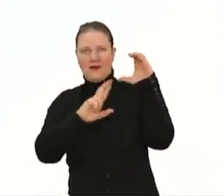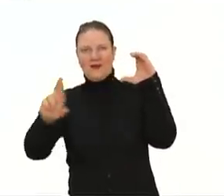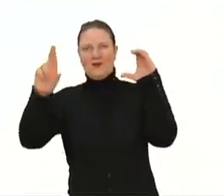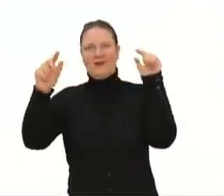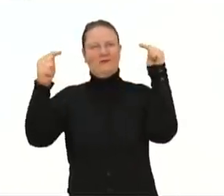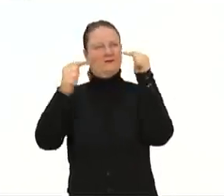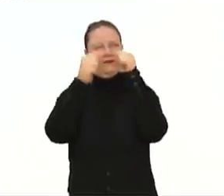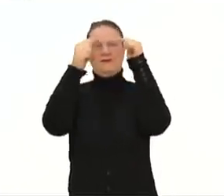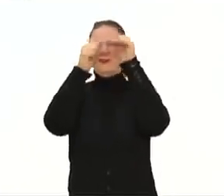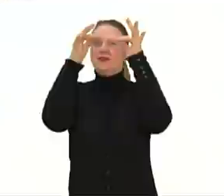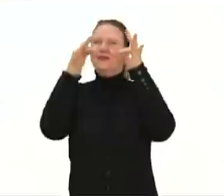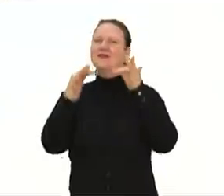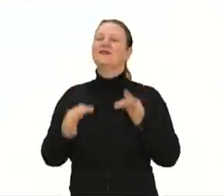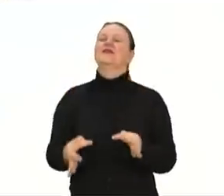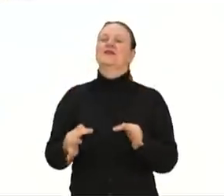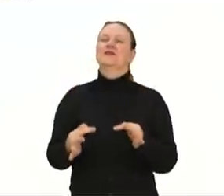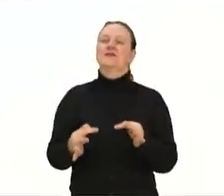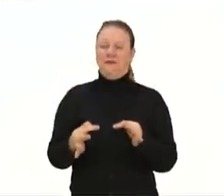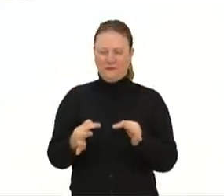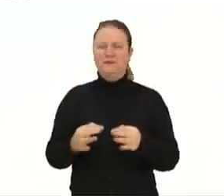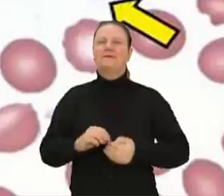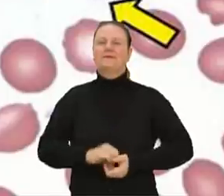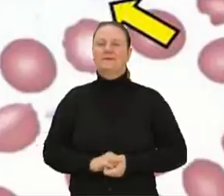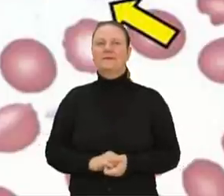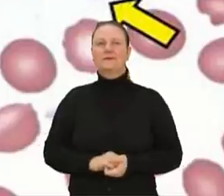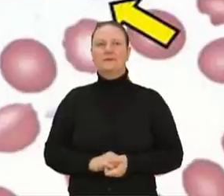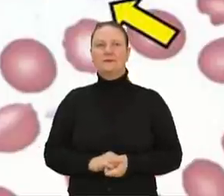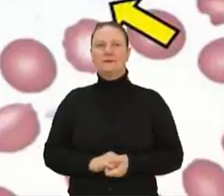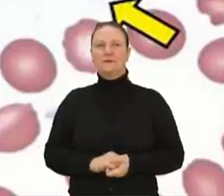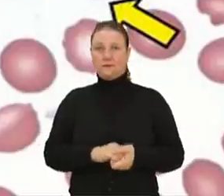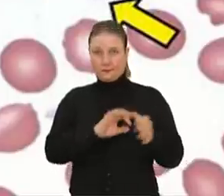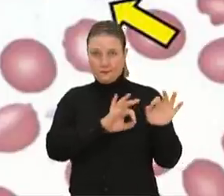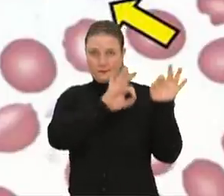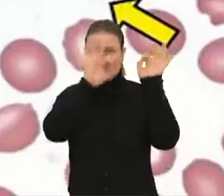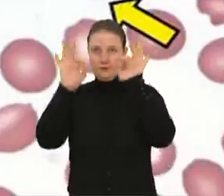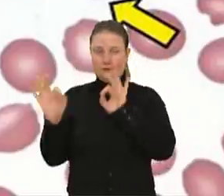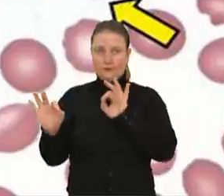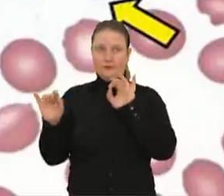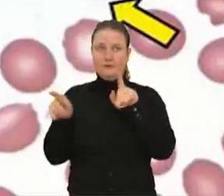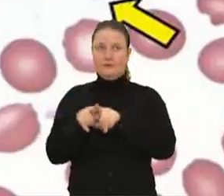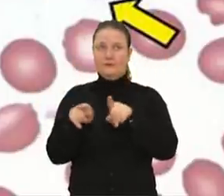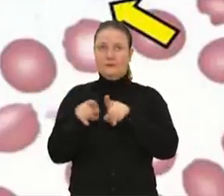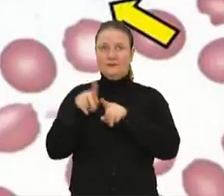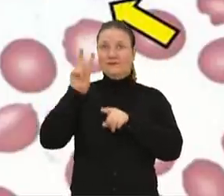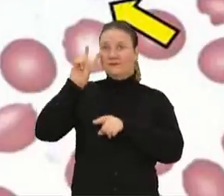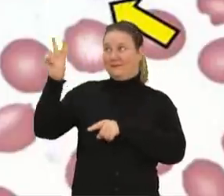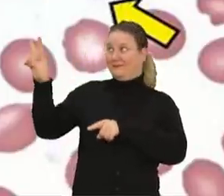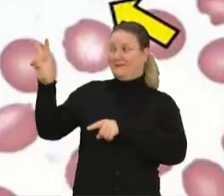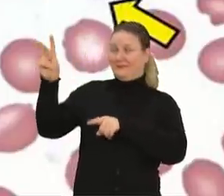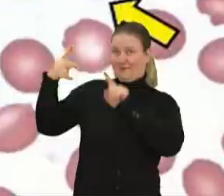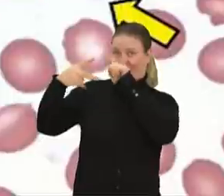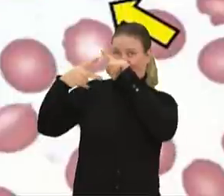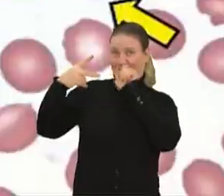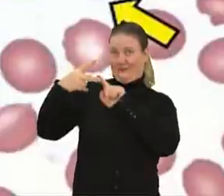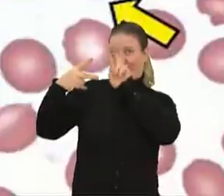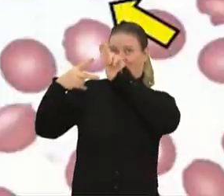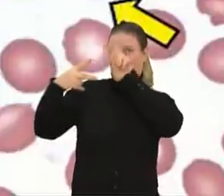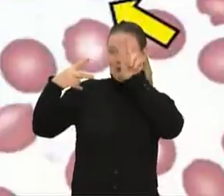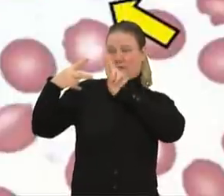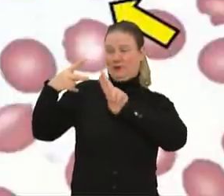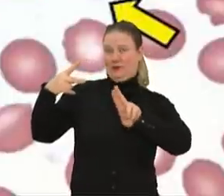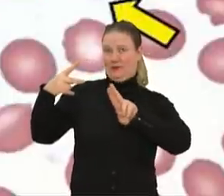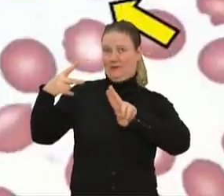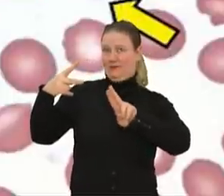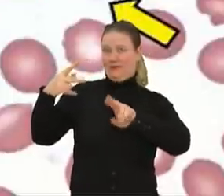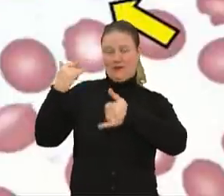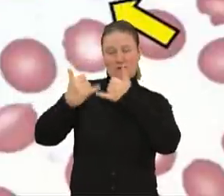Quem faz esse trabalho aqui são os trombócitos. Seguindo então, olha lá os trombócitos, as plaquetas. Então, em vermelho aqui